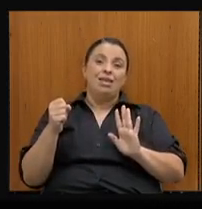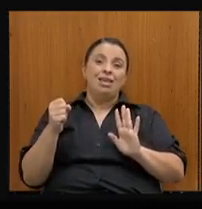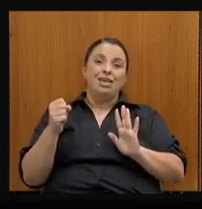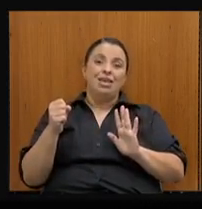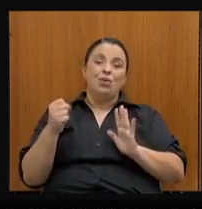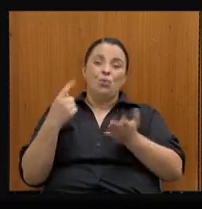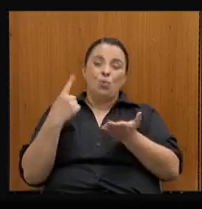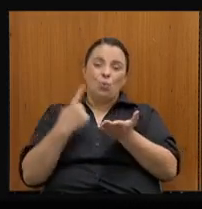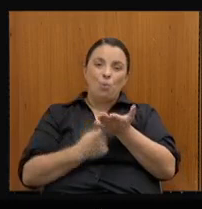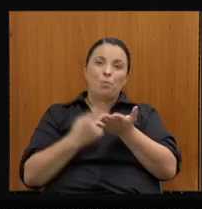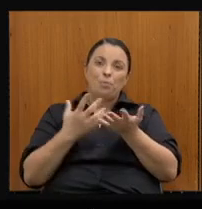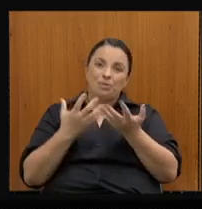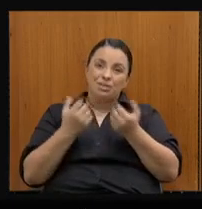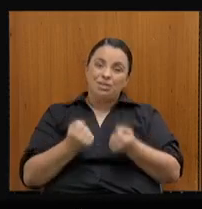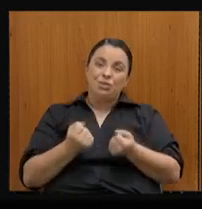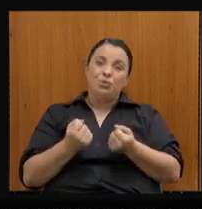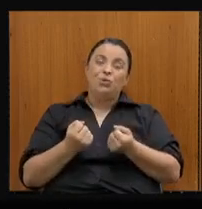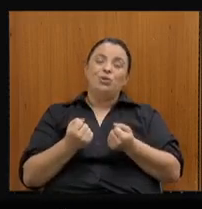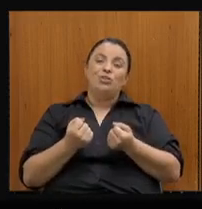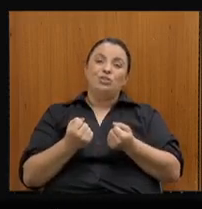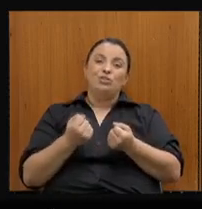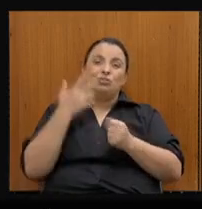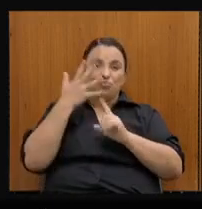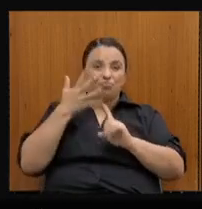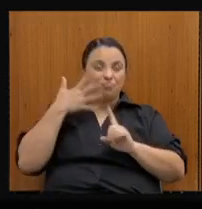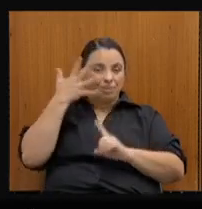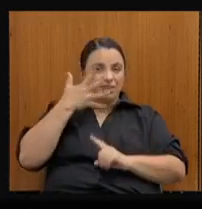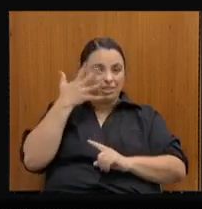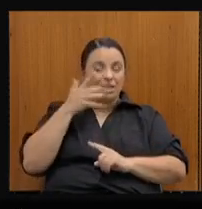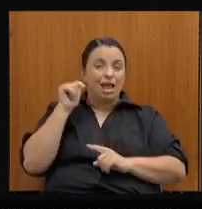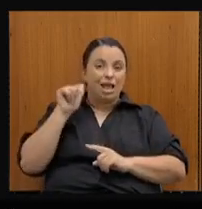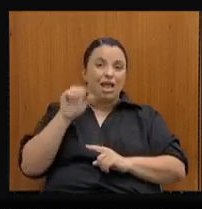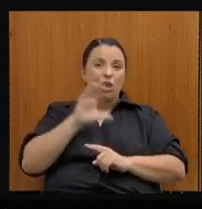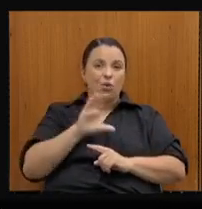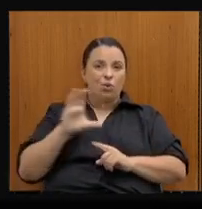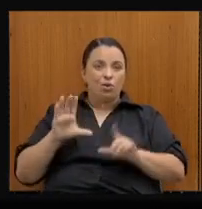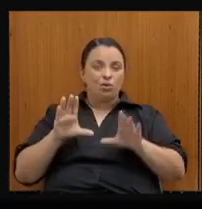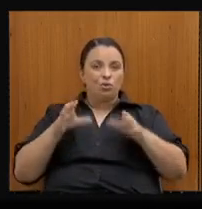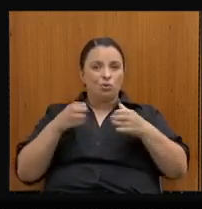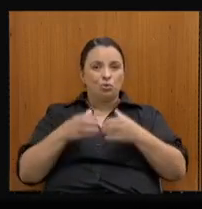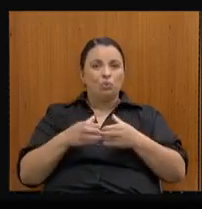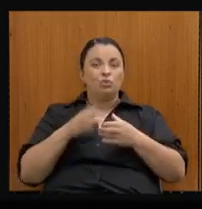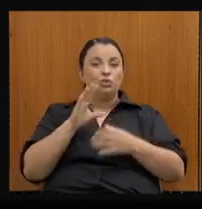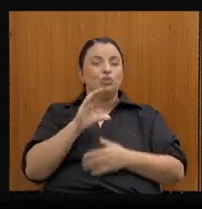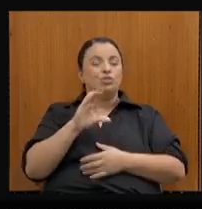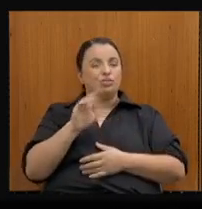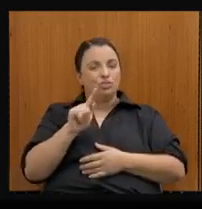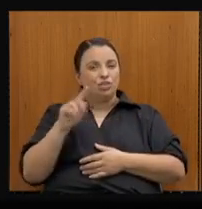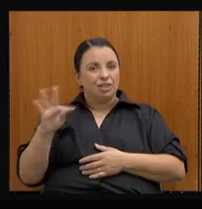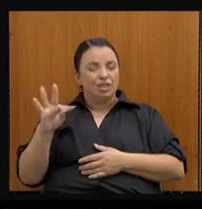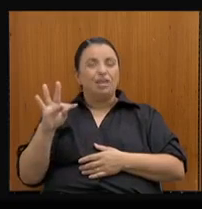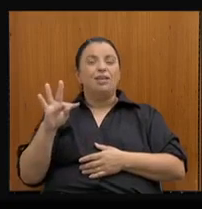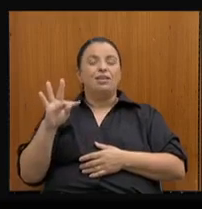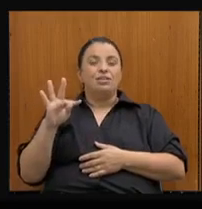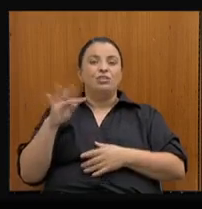esse compromisso de fazer apresentação ele é nosso coordenador do grupo de trabalho de armazenamento poderia Com